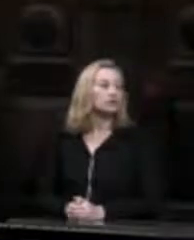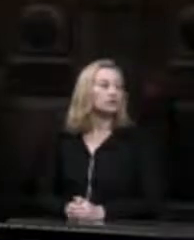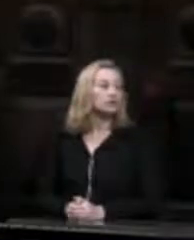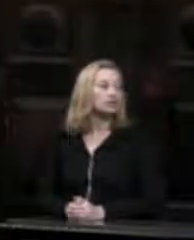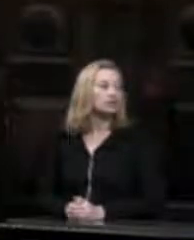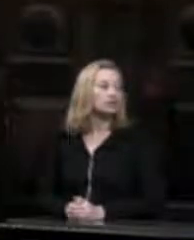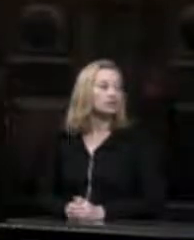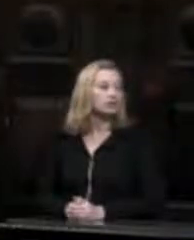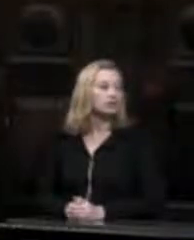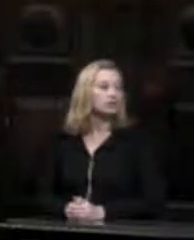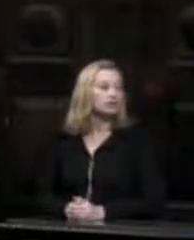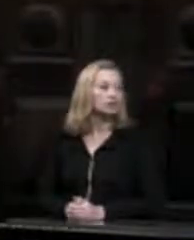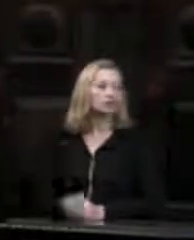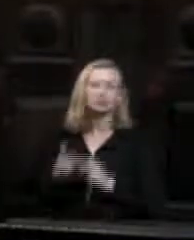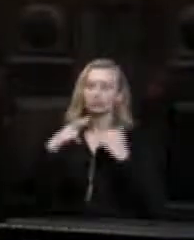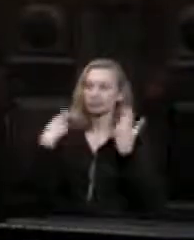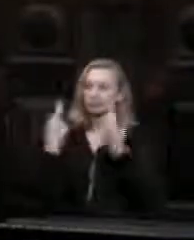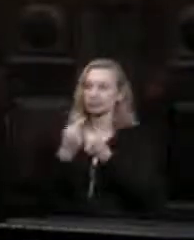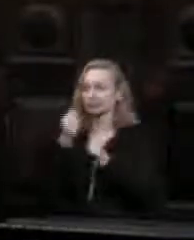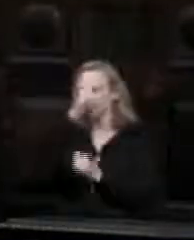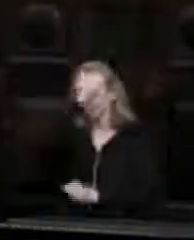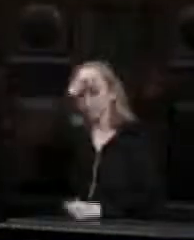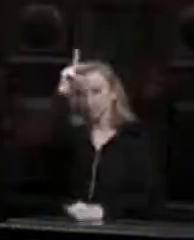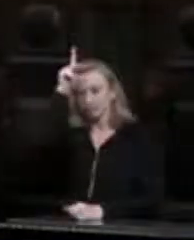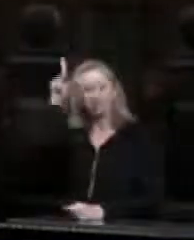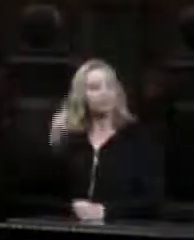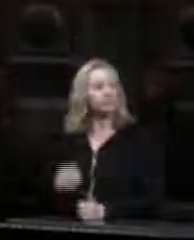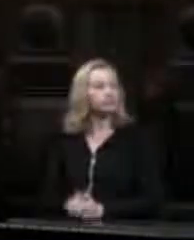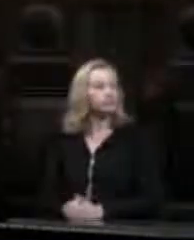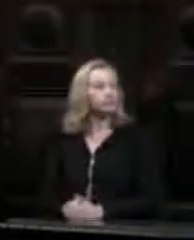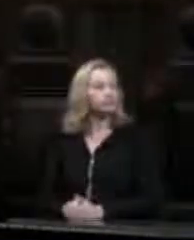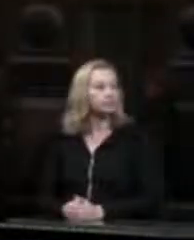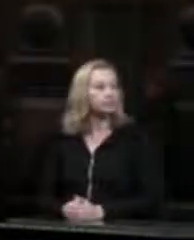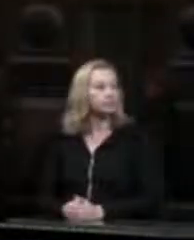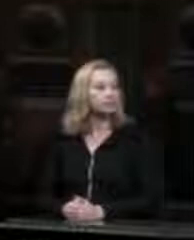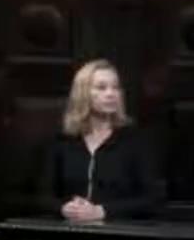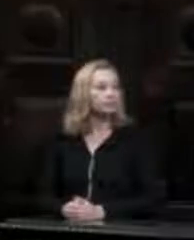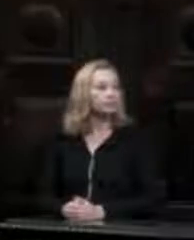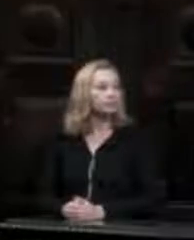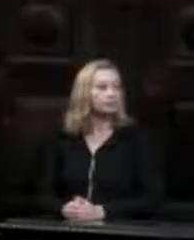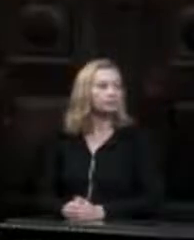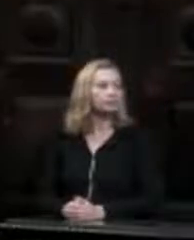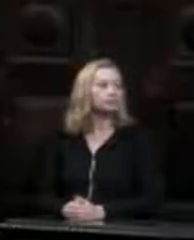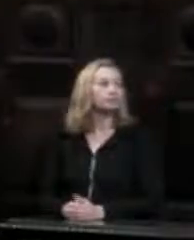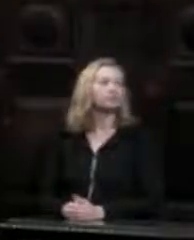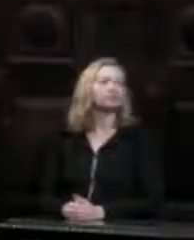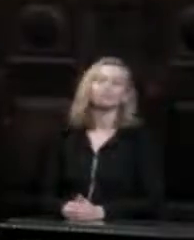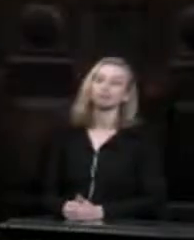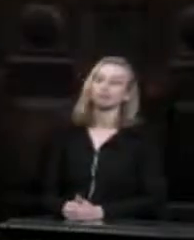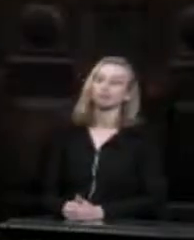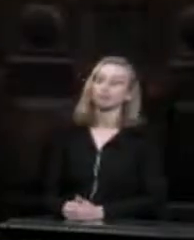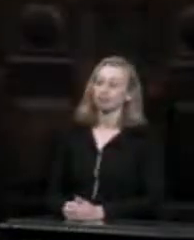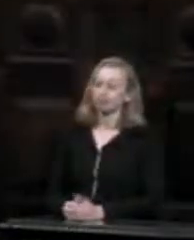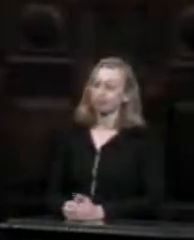uma audiência pública realizada pela Comissão de Cultura da Assembleia Legislativa.